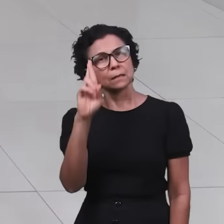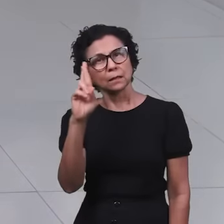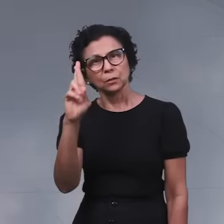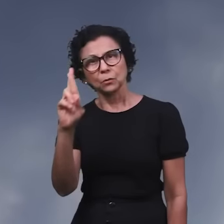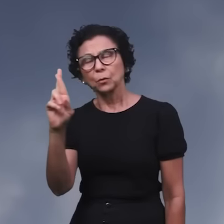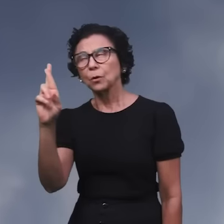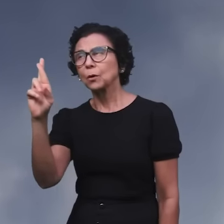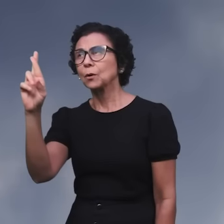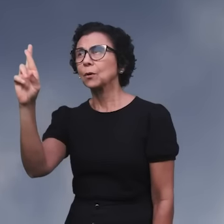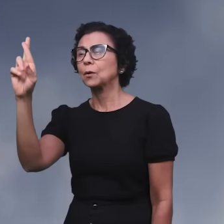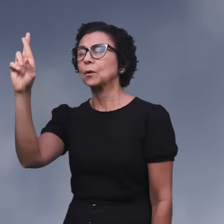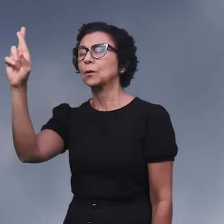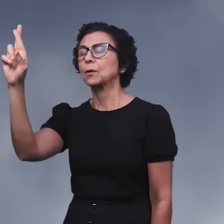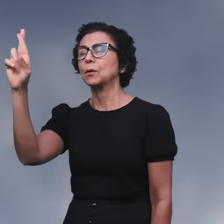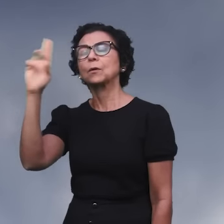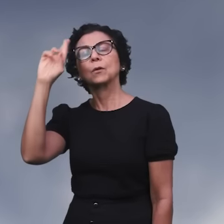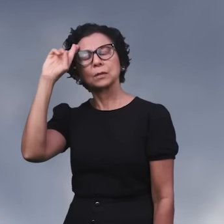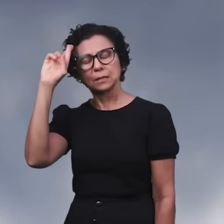mão, Senhor,